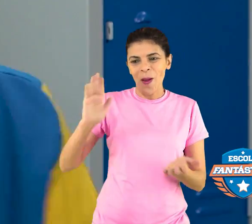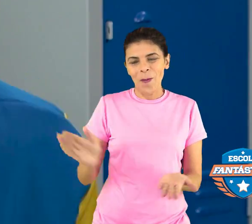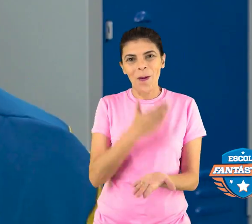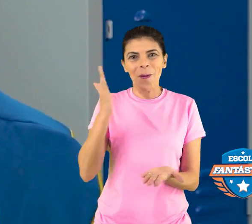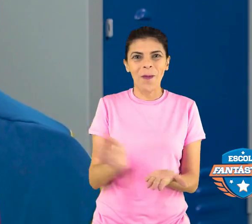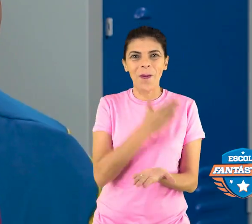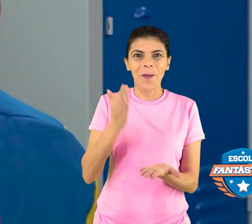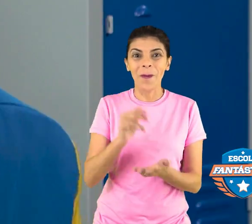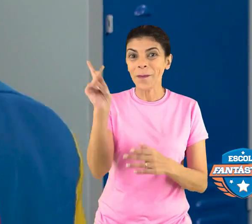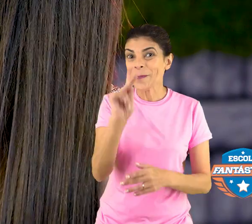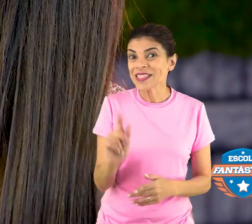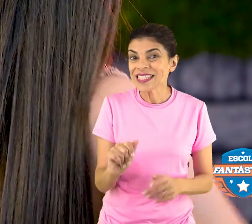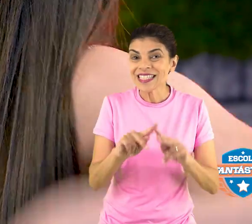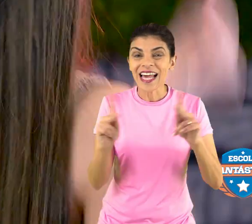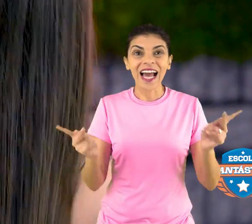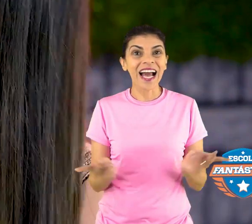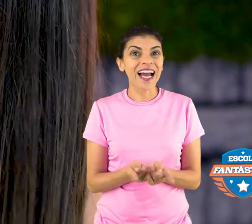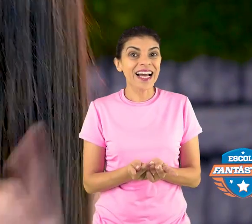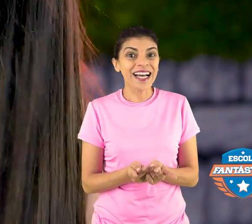de pizza!